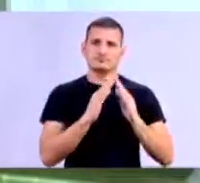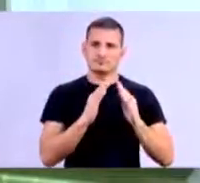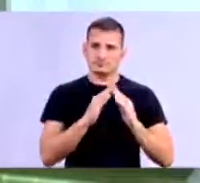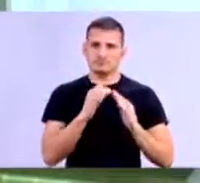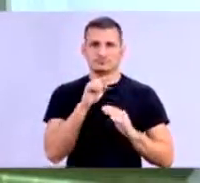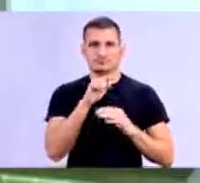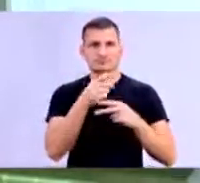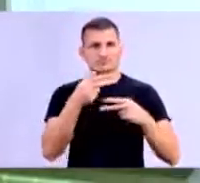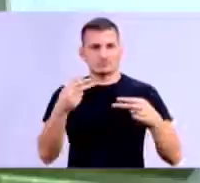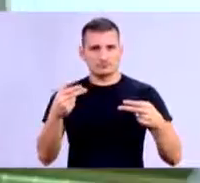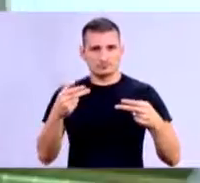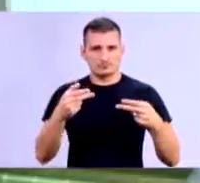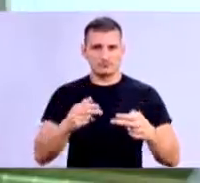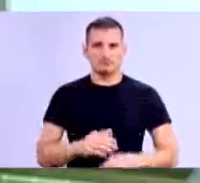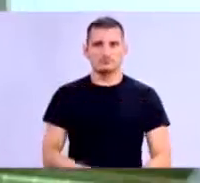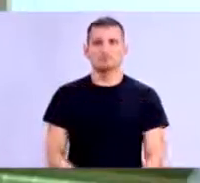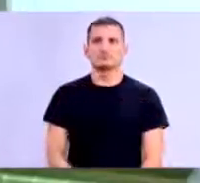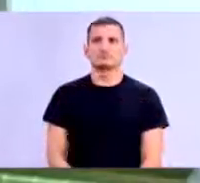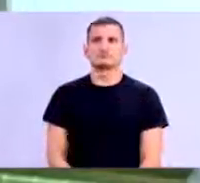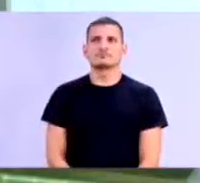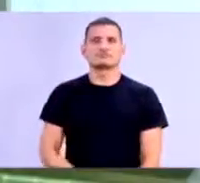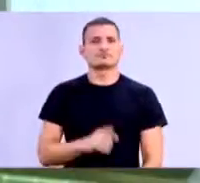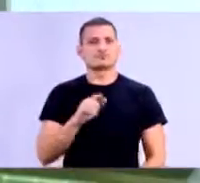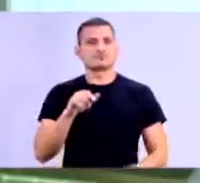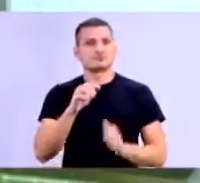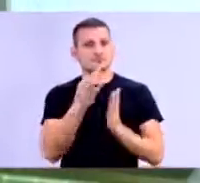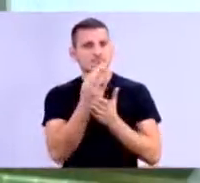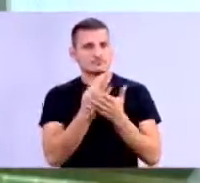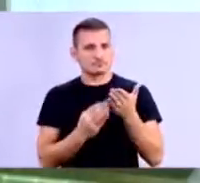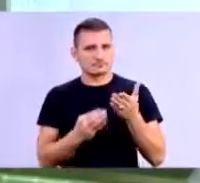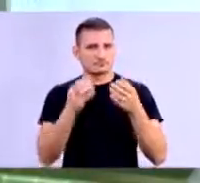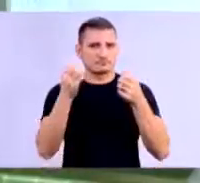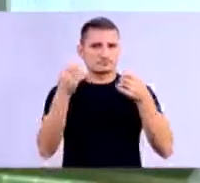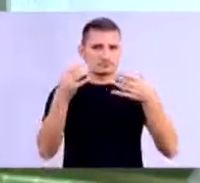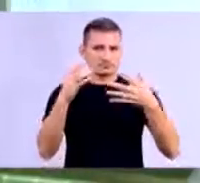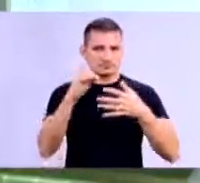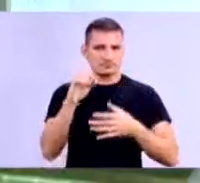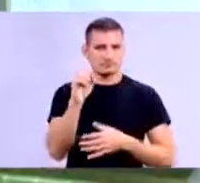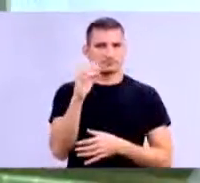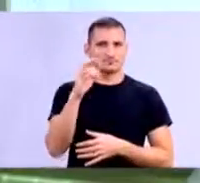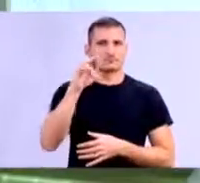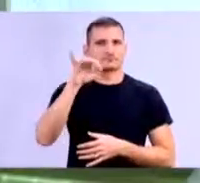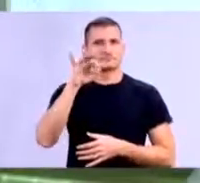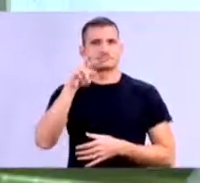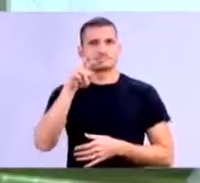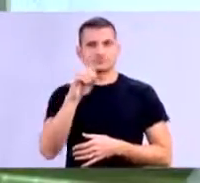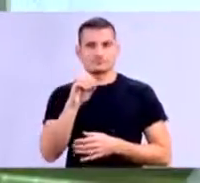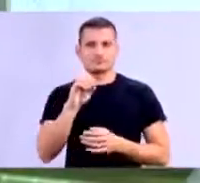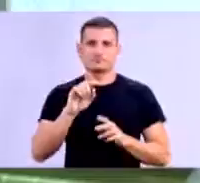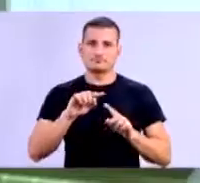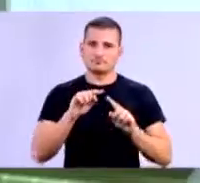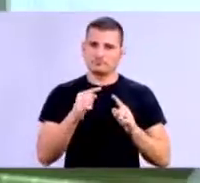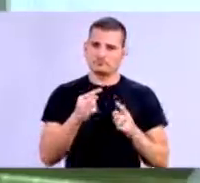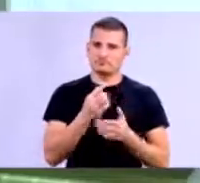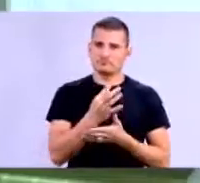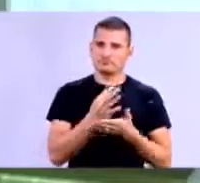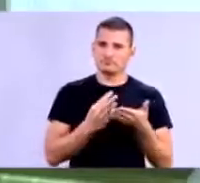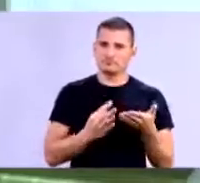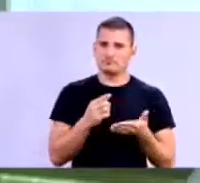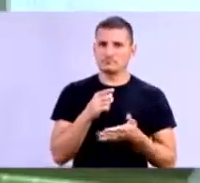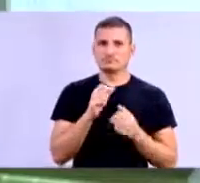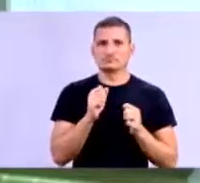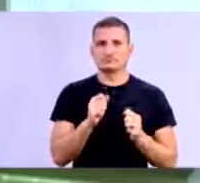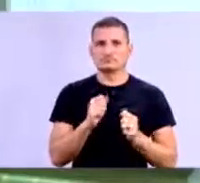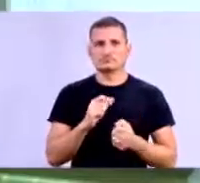aquele objeto. Tá certo? Então, isso é um texto descritivo. Porém, nós precisamos lembrar que um texto, ele